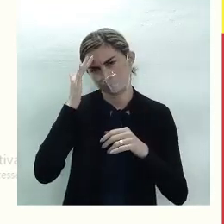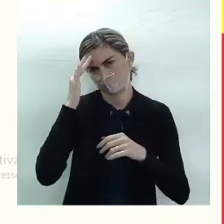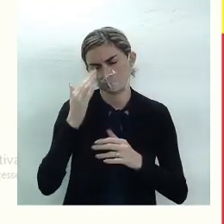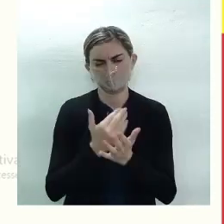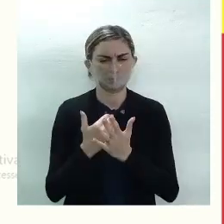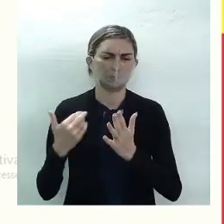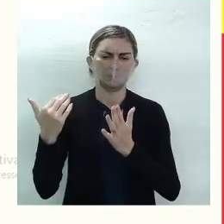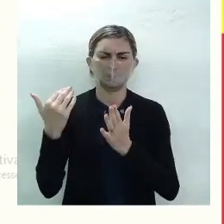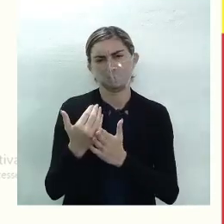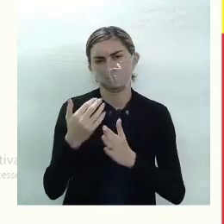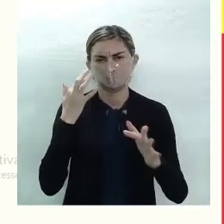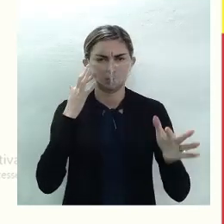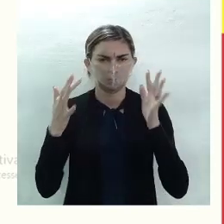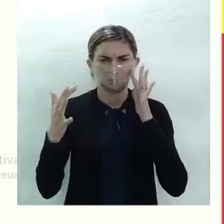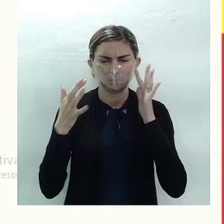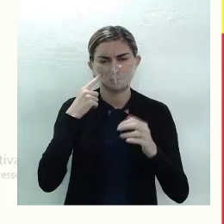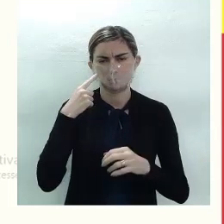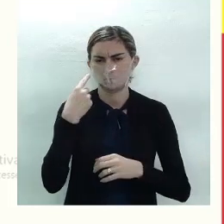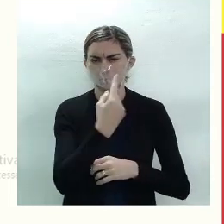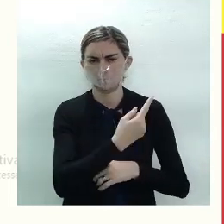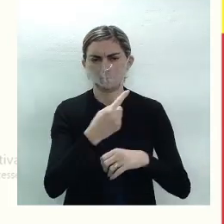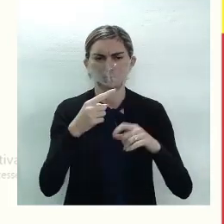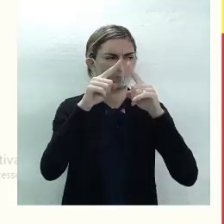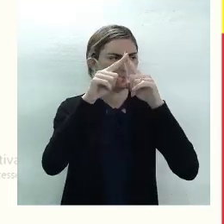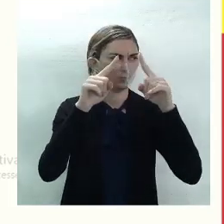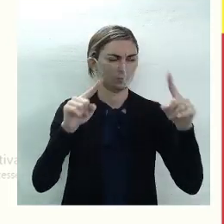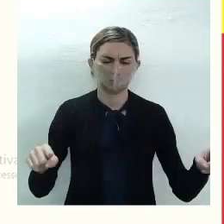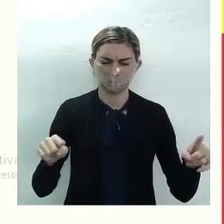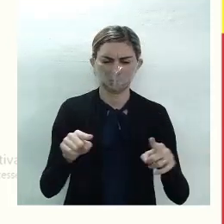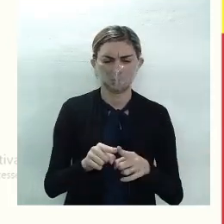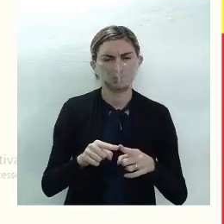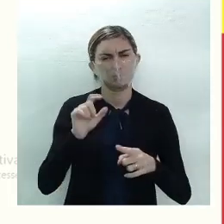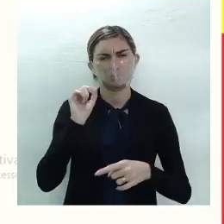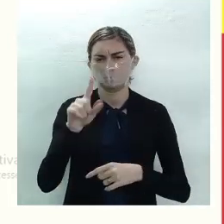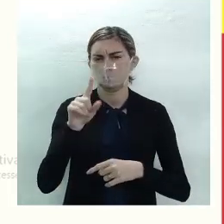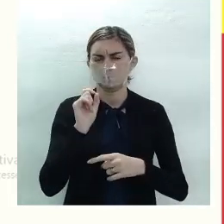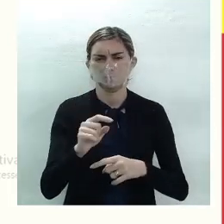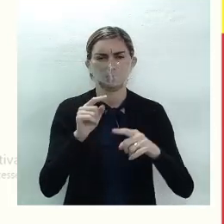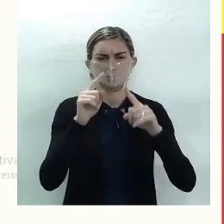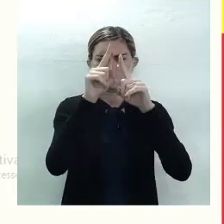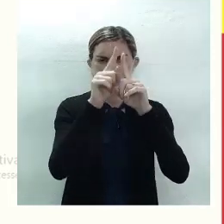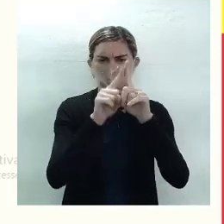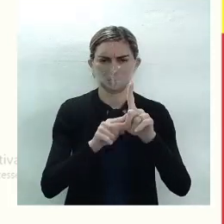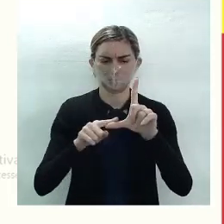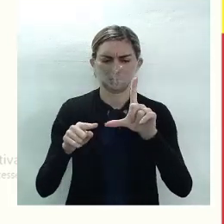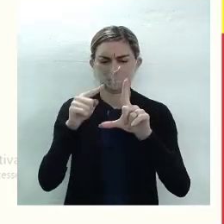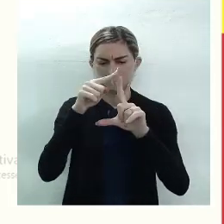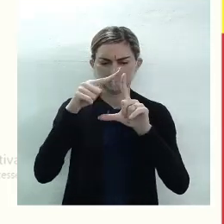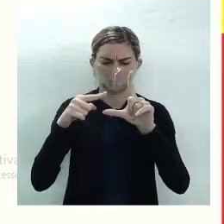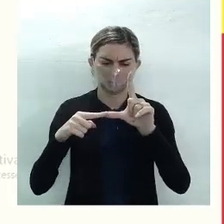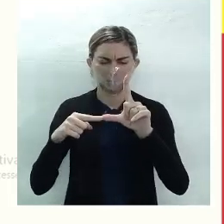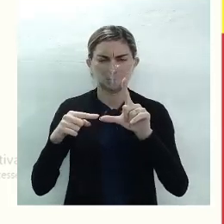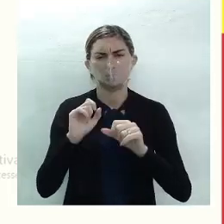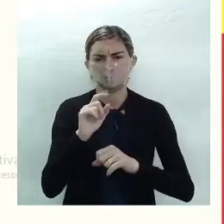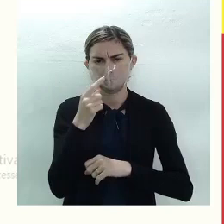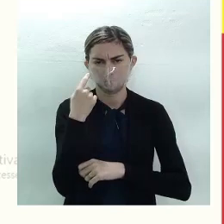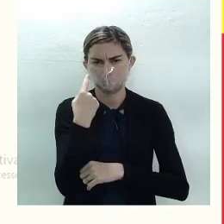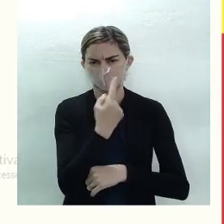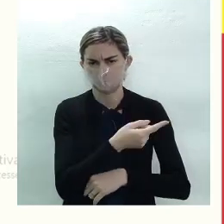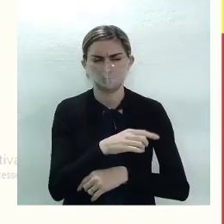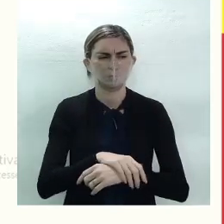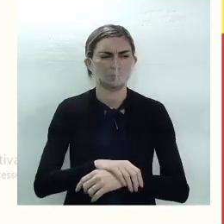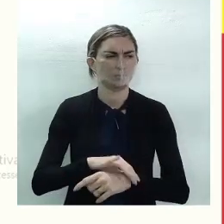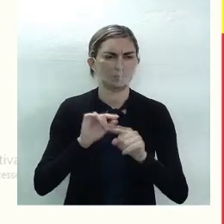a reflexão, veja esse triângulo azul, onde tem o eixo de simetria. Veja que